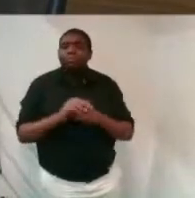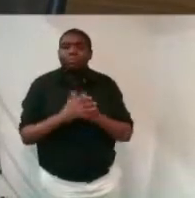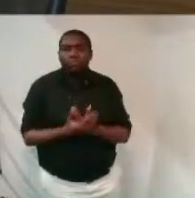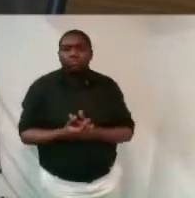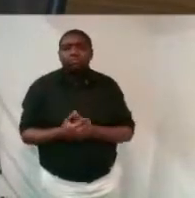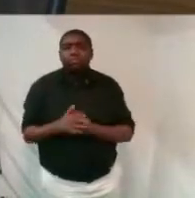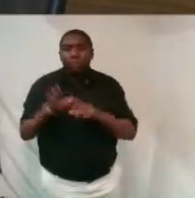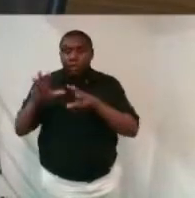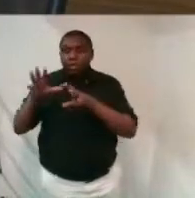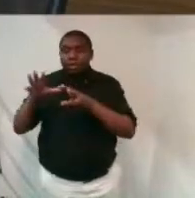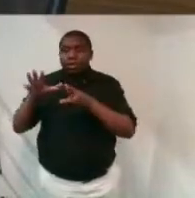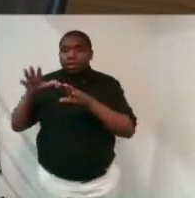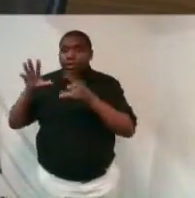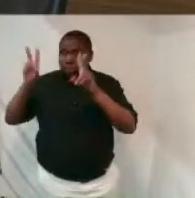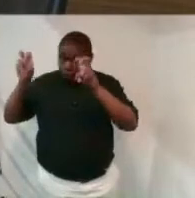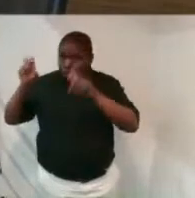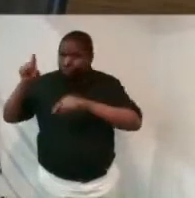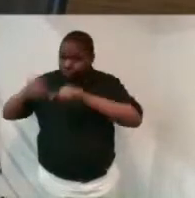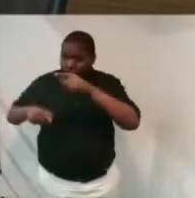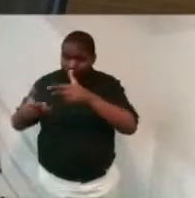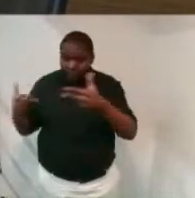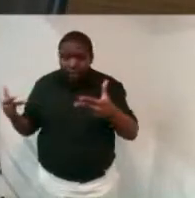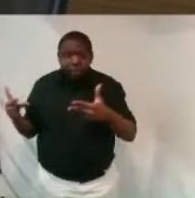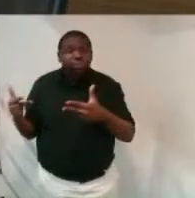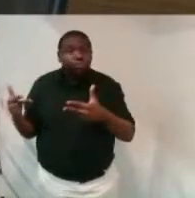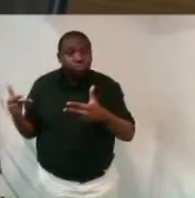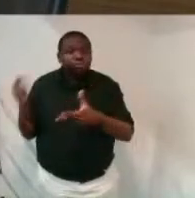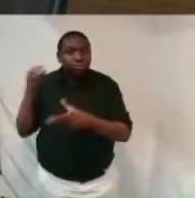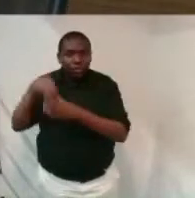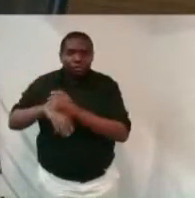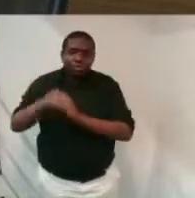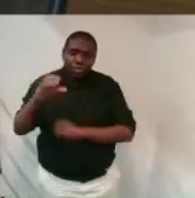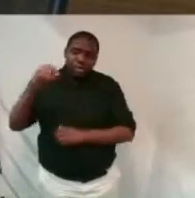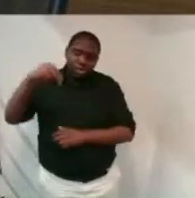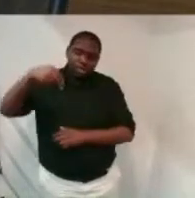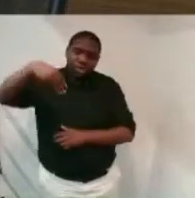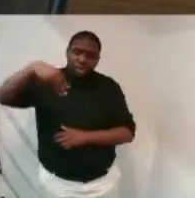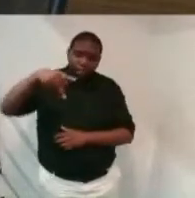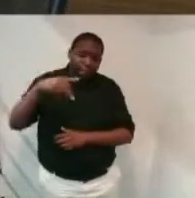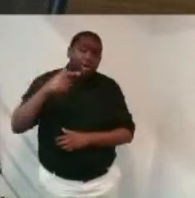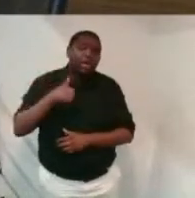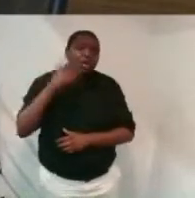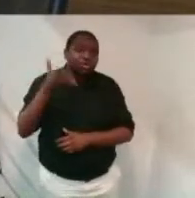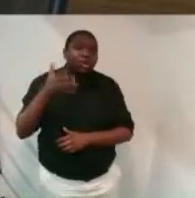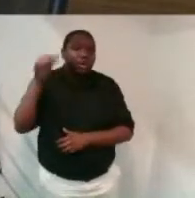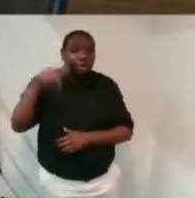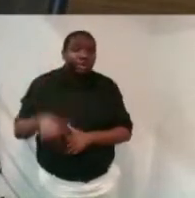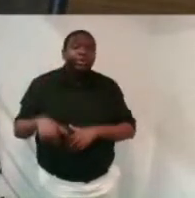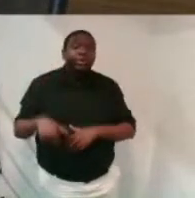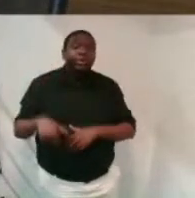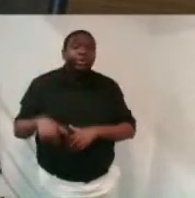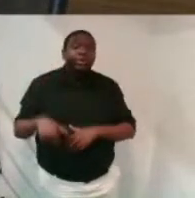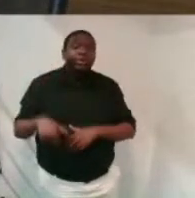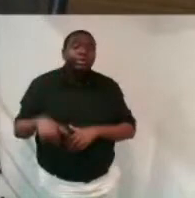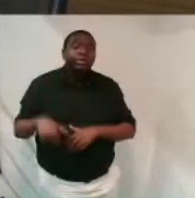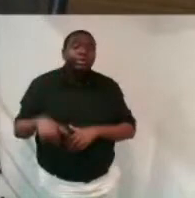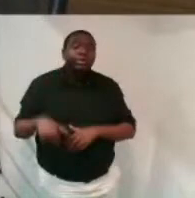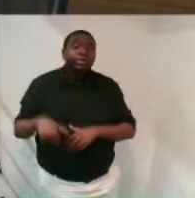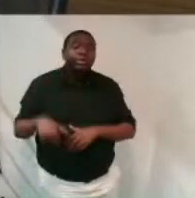Resíduos do CNMP. E aí, então, eu já anuncio aqui o lançamento da nossa publicação, que nós vamos...